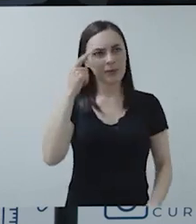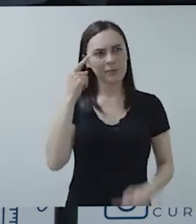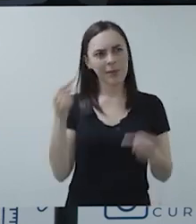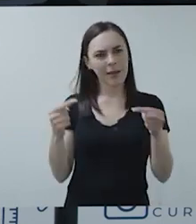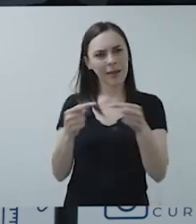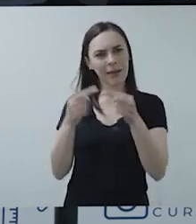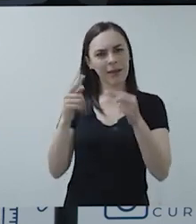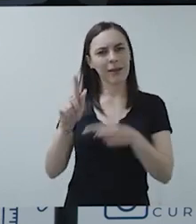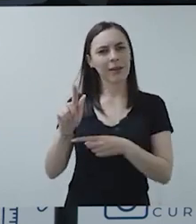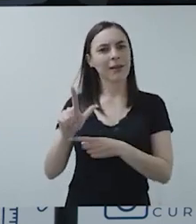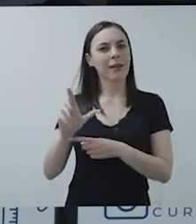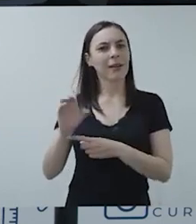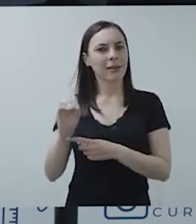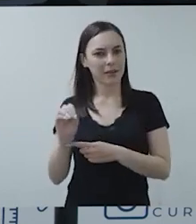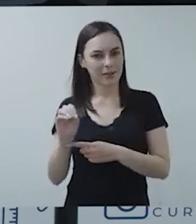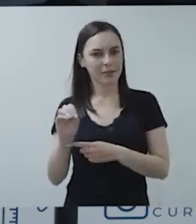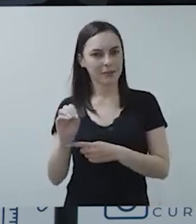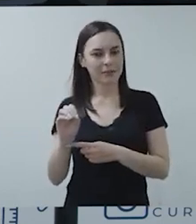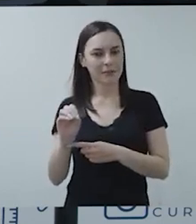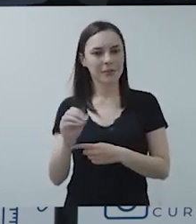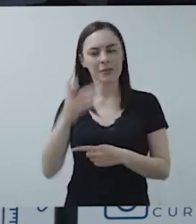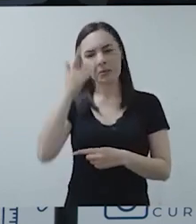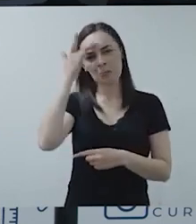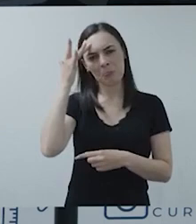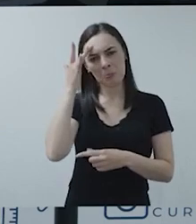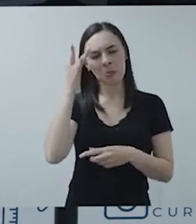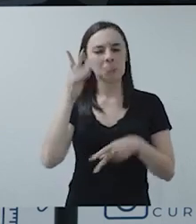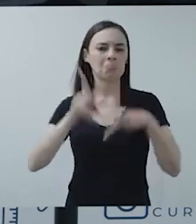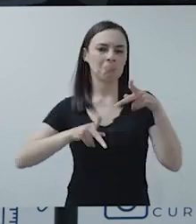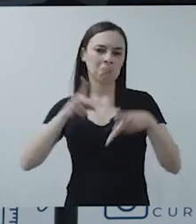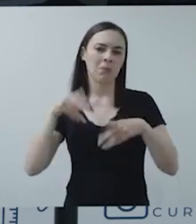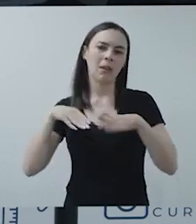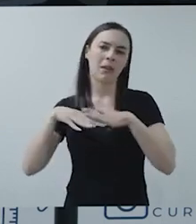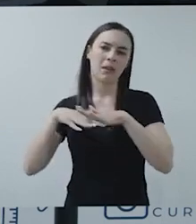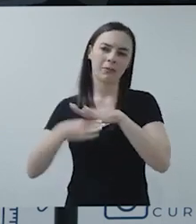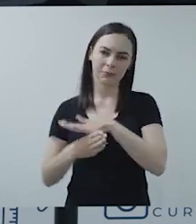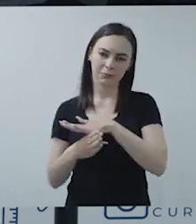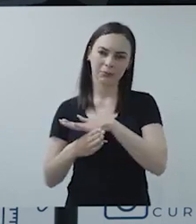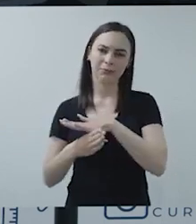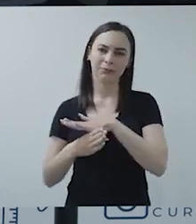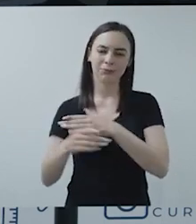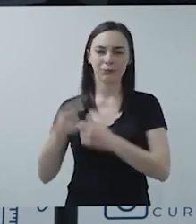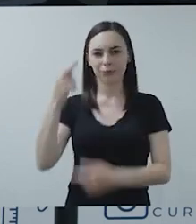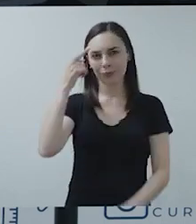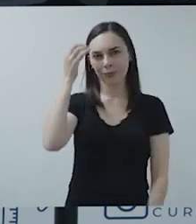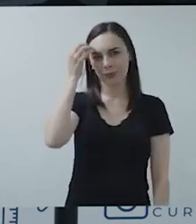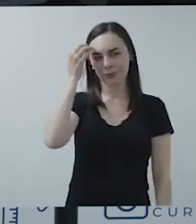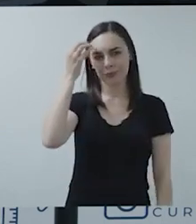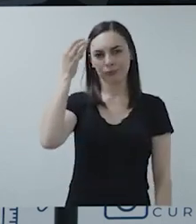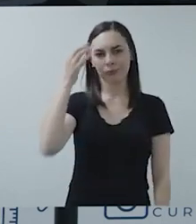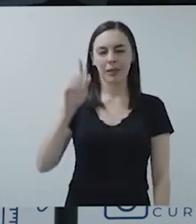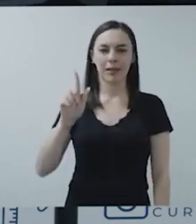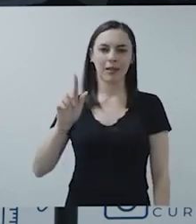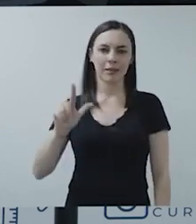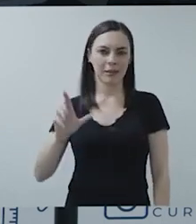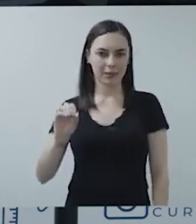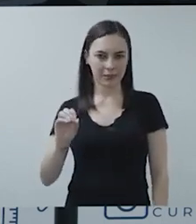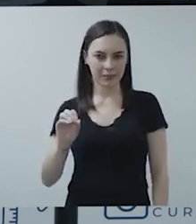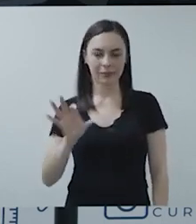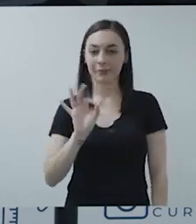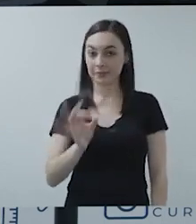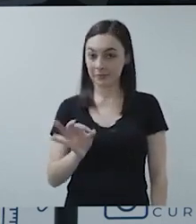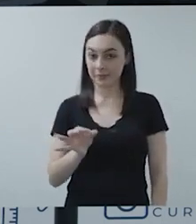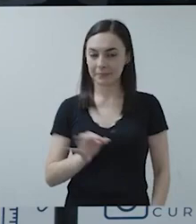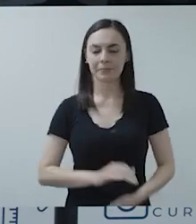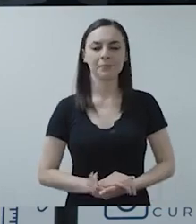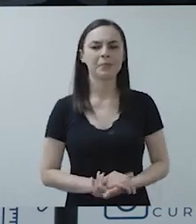falar galo e as pessoas também se acostumaram a chamar então esse machucado de galo, certo?